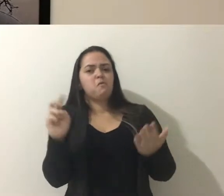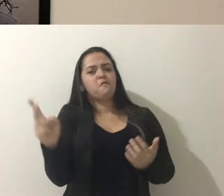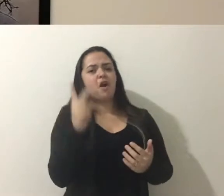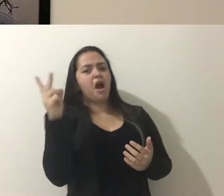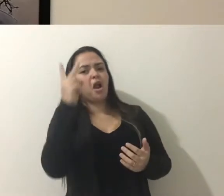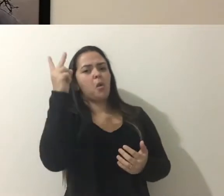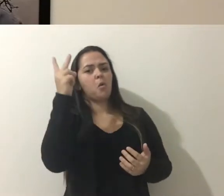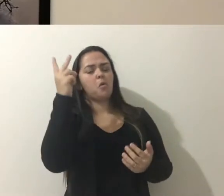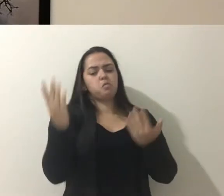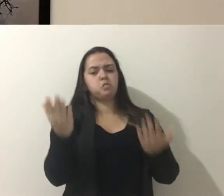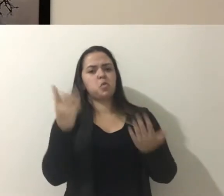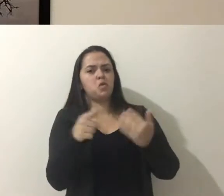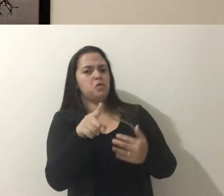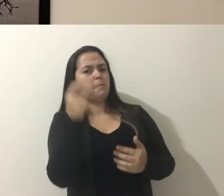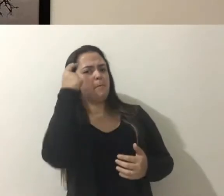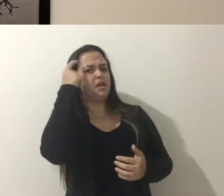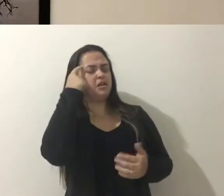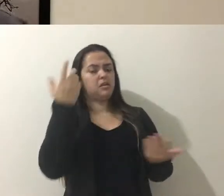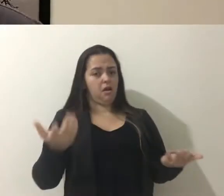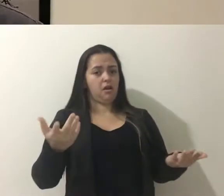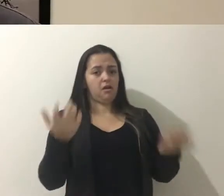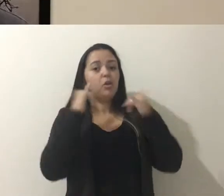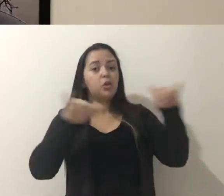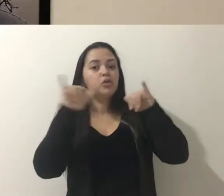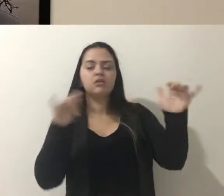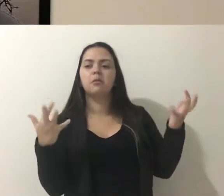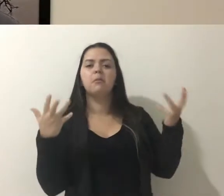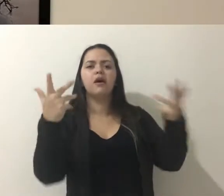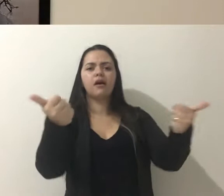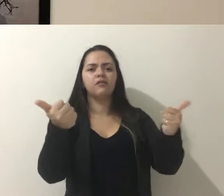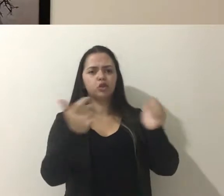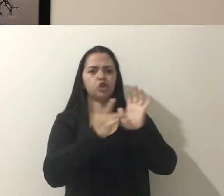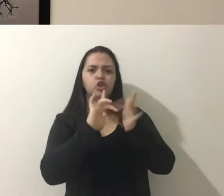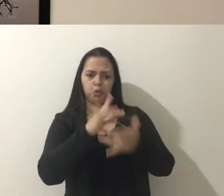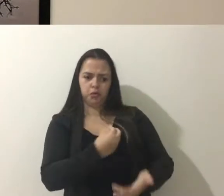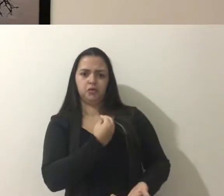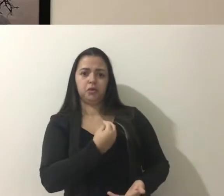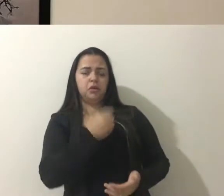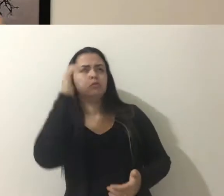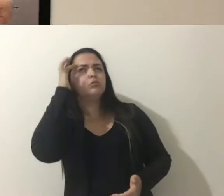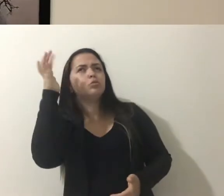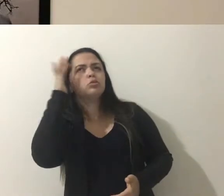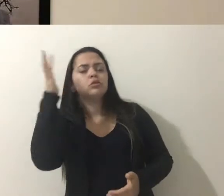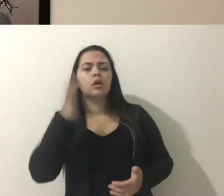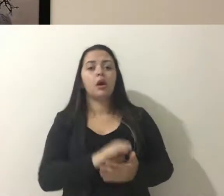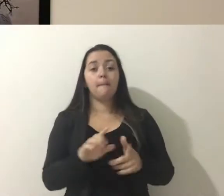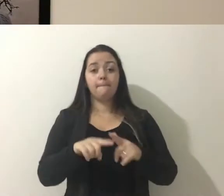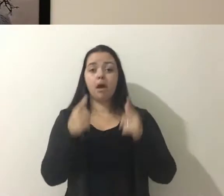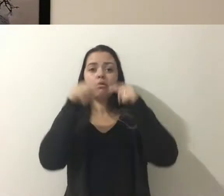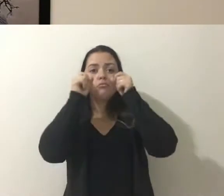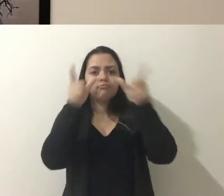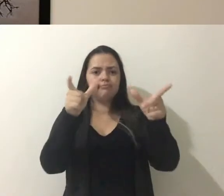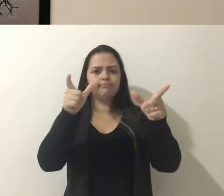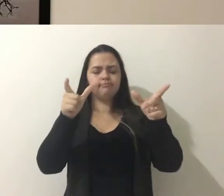notícia. Eu não sei como você a encara. Eu não sei como você tem refletido sobre ela, mas eu queria chamar a sua